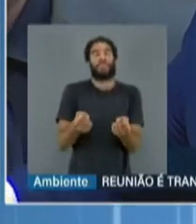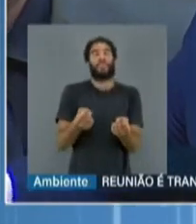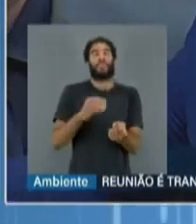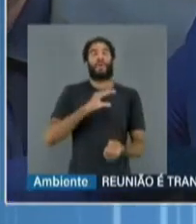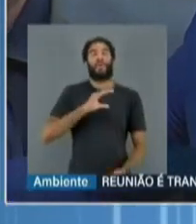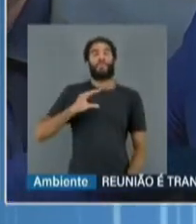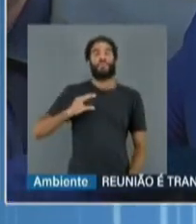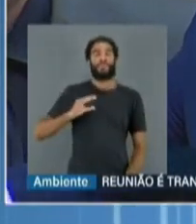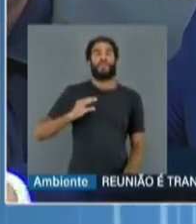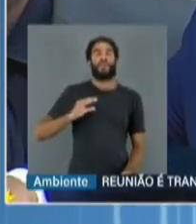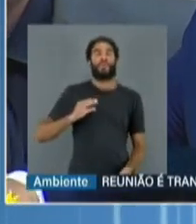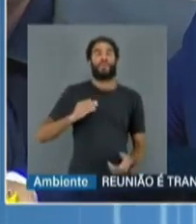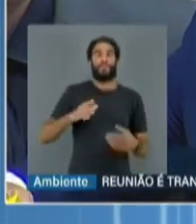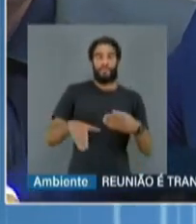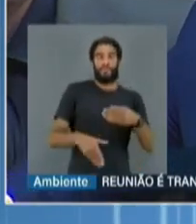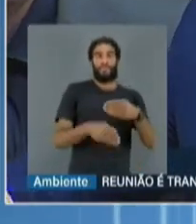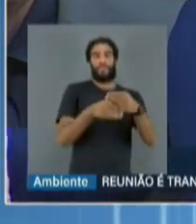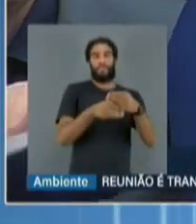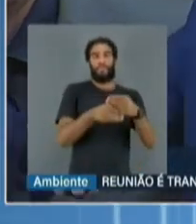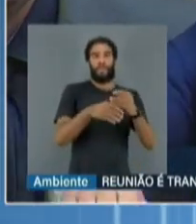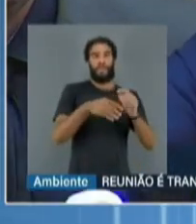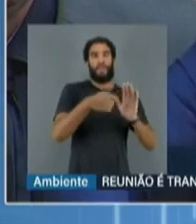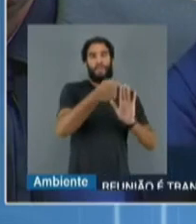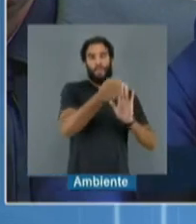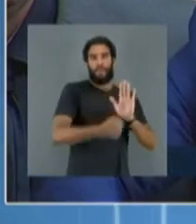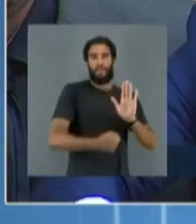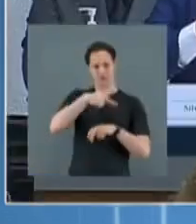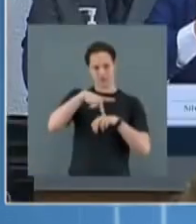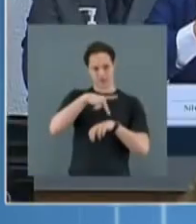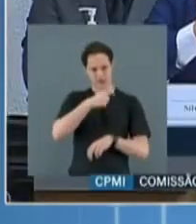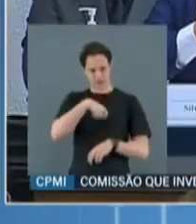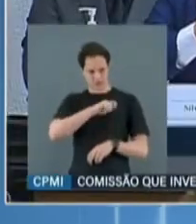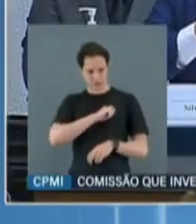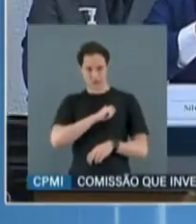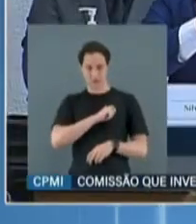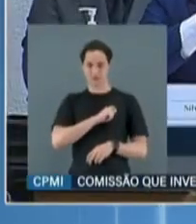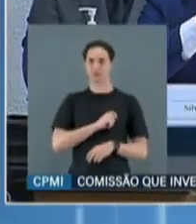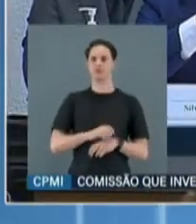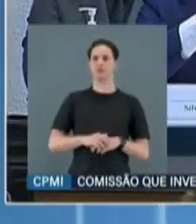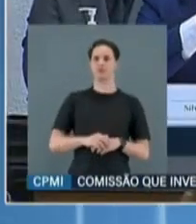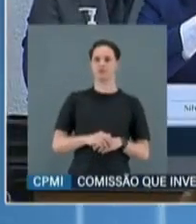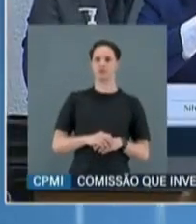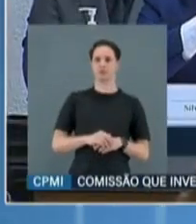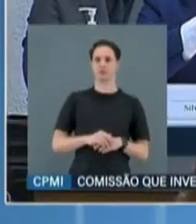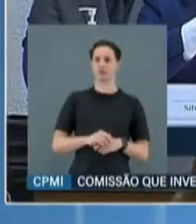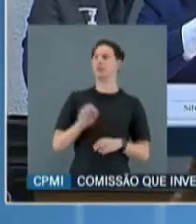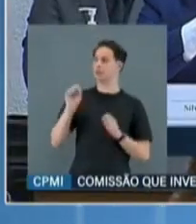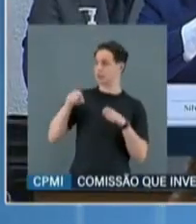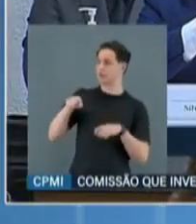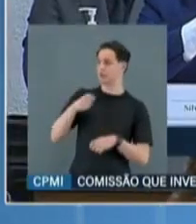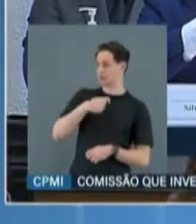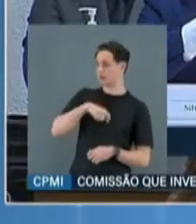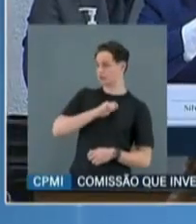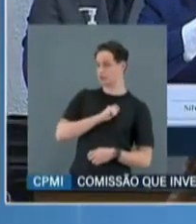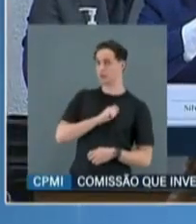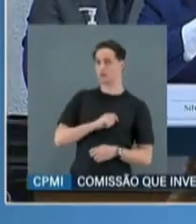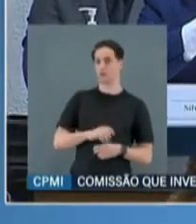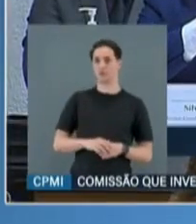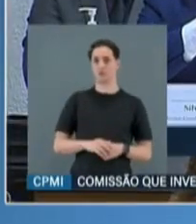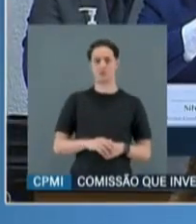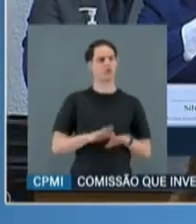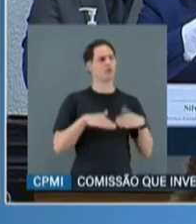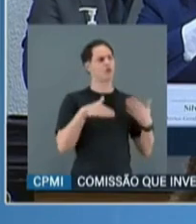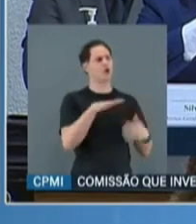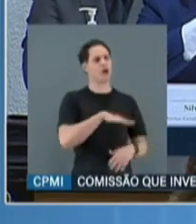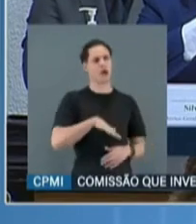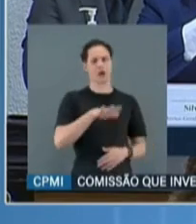está começando. O presidente da comissão, ele também, ao sair, ele disse que até agora o depoimento está sendo